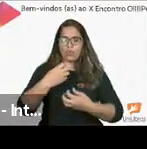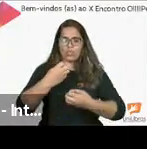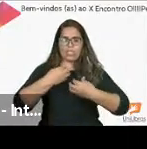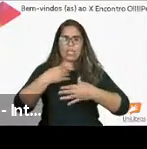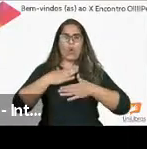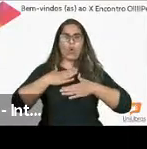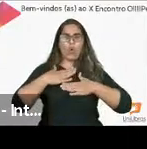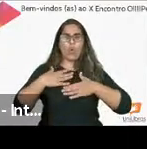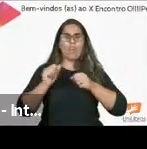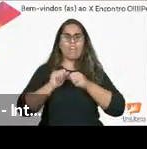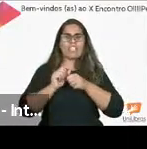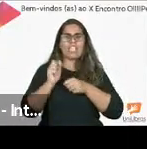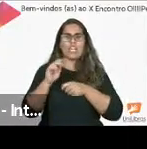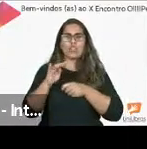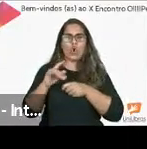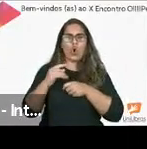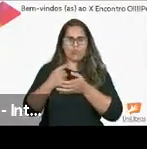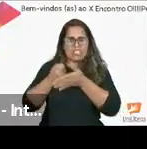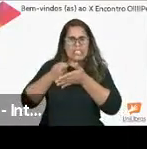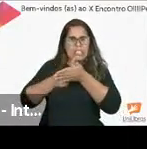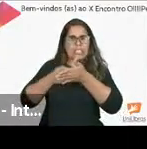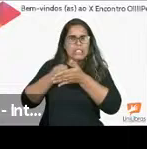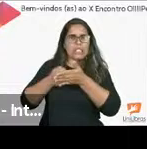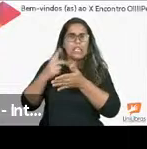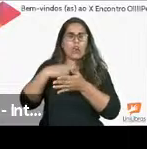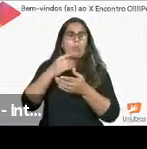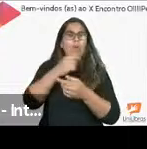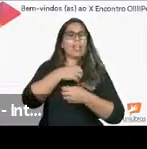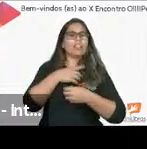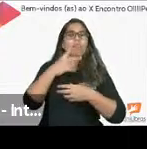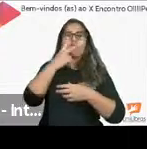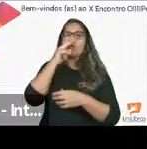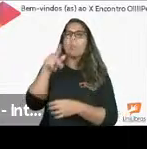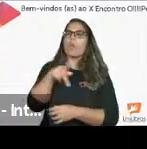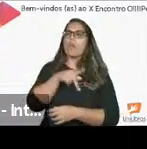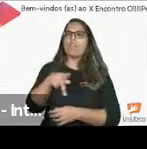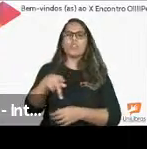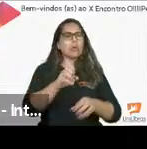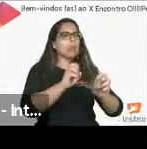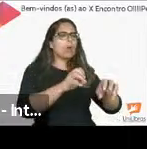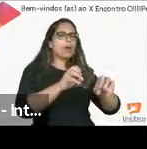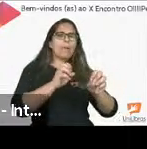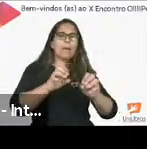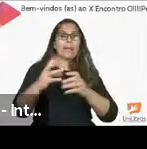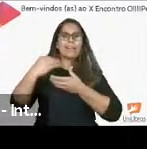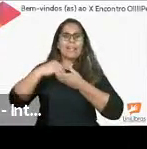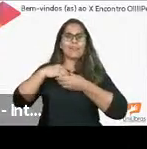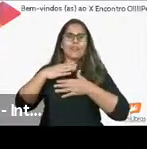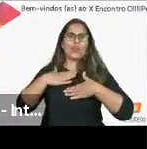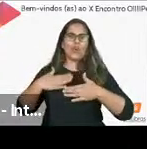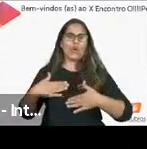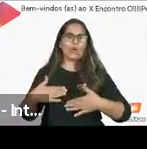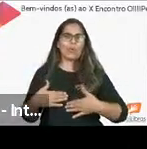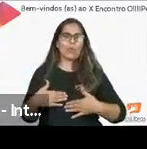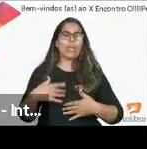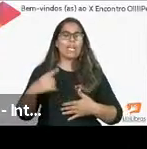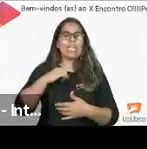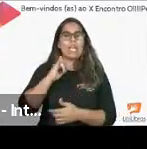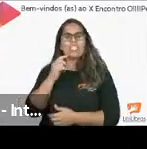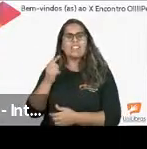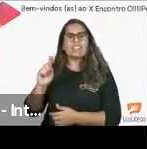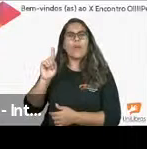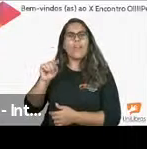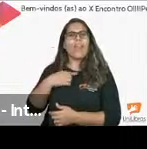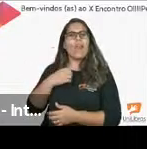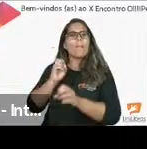fazer anticorpos, como se o antígeno fosse um professor molecular e a imunização fosse uma aula. Eu